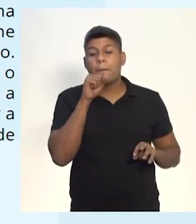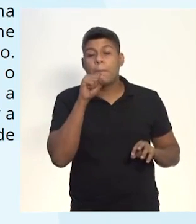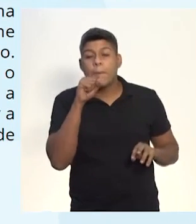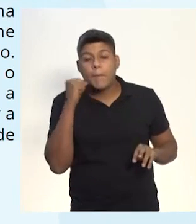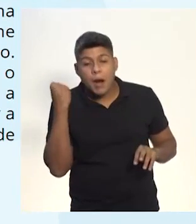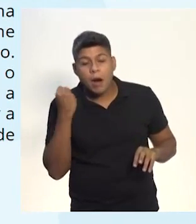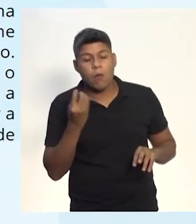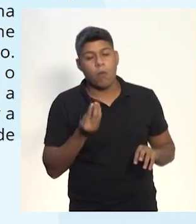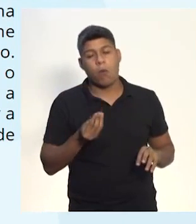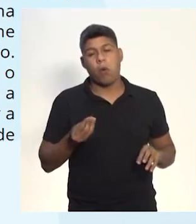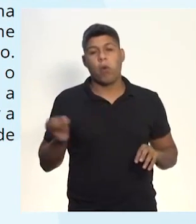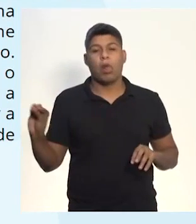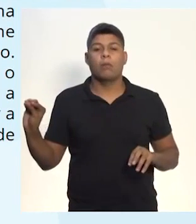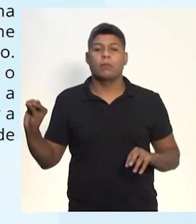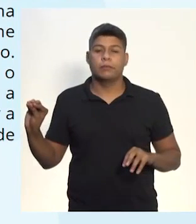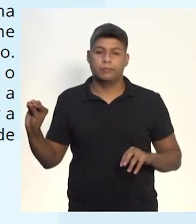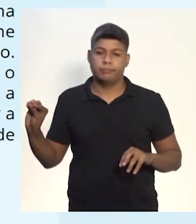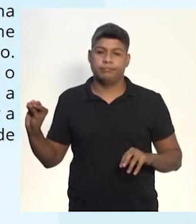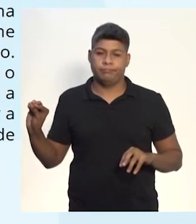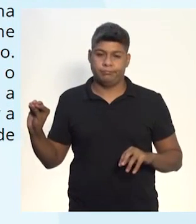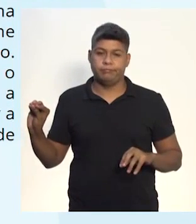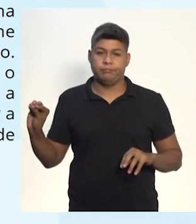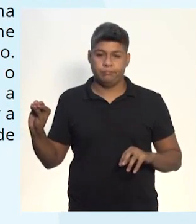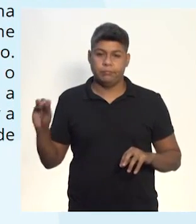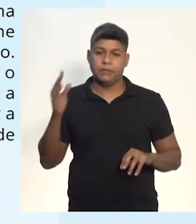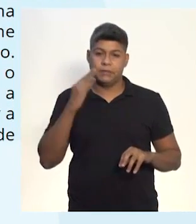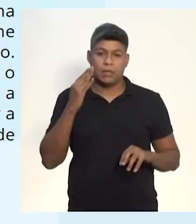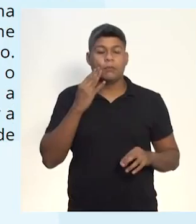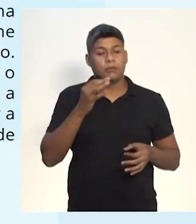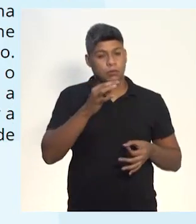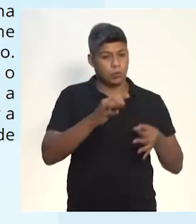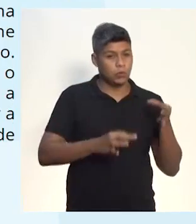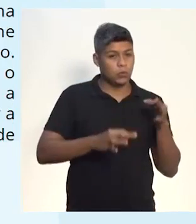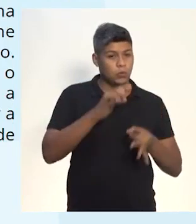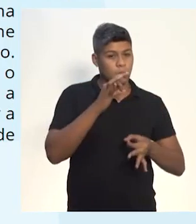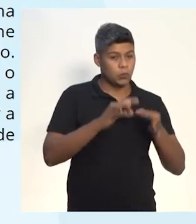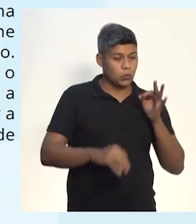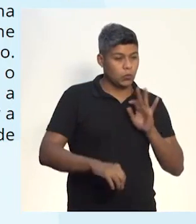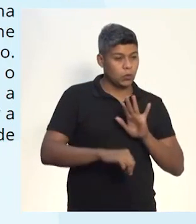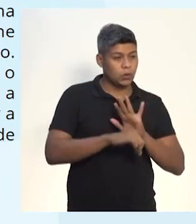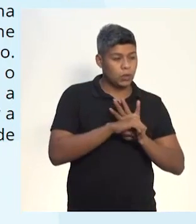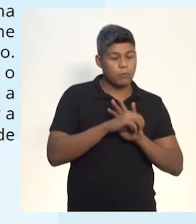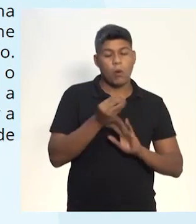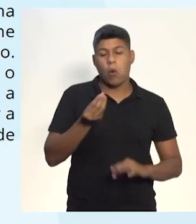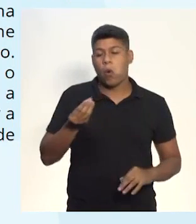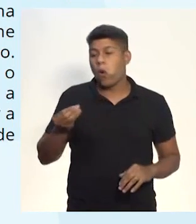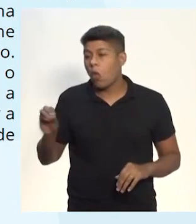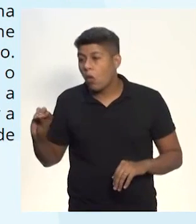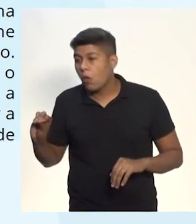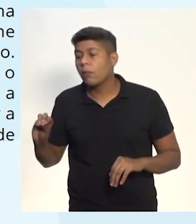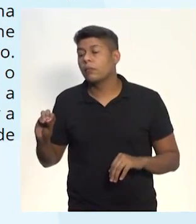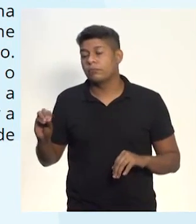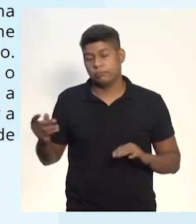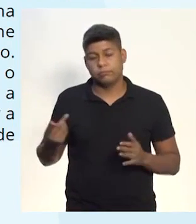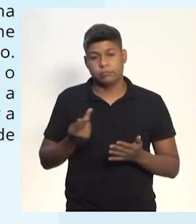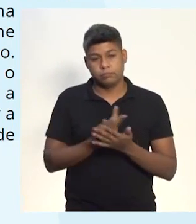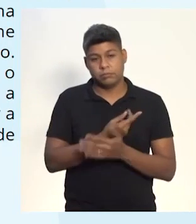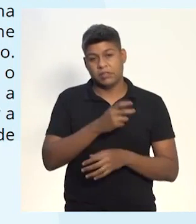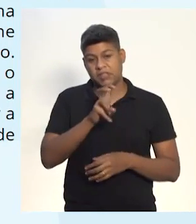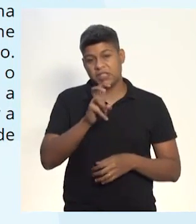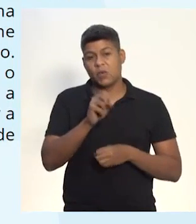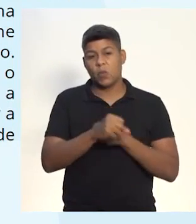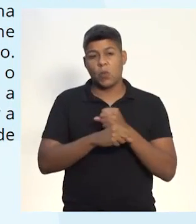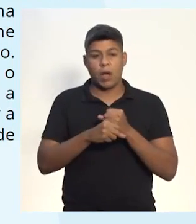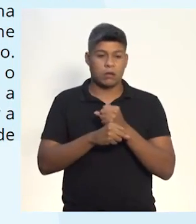um pão. Levado aos tribunais por crime de roubo e arrombamento, foi condenado a 5 anos